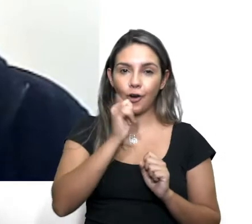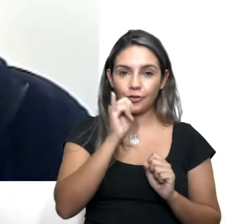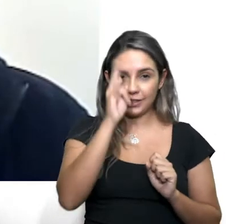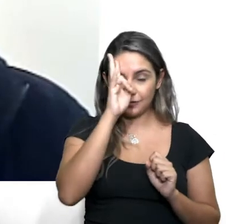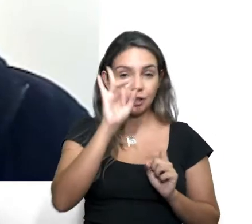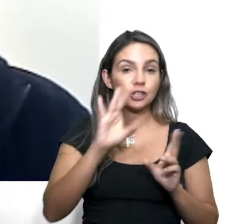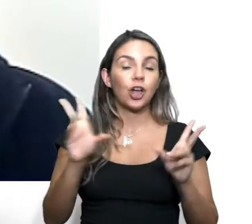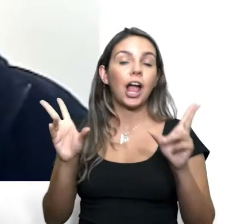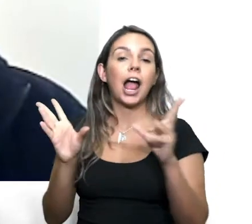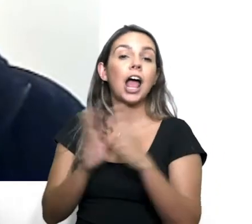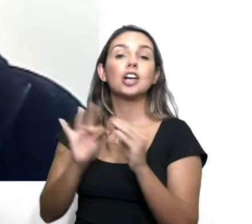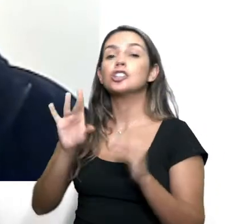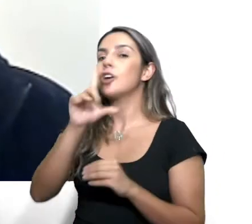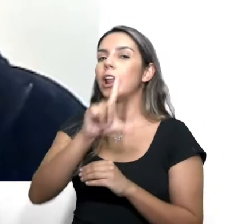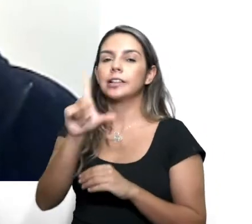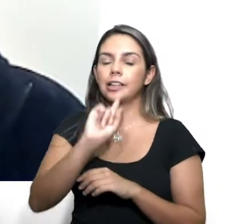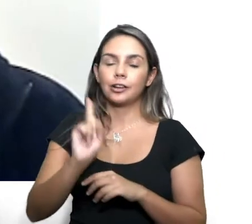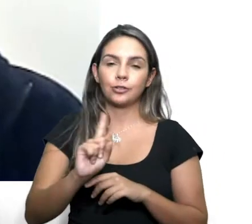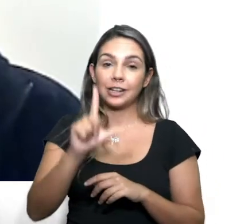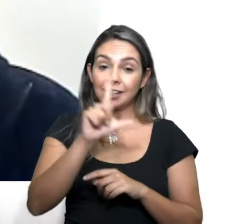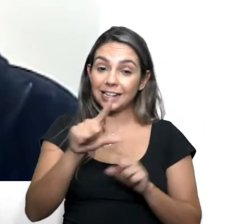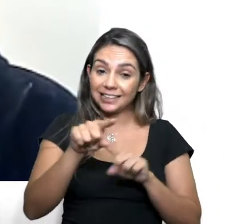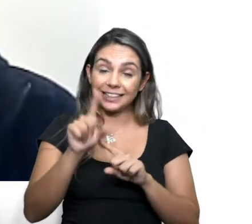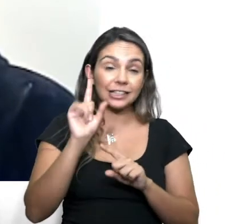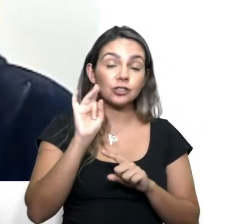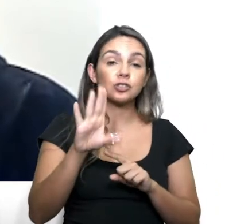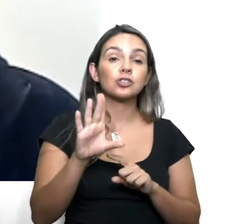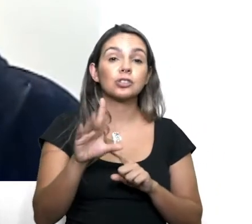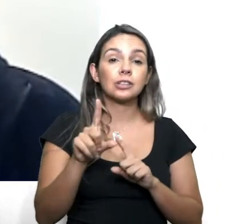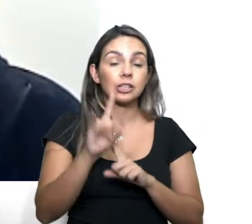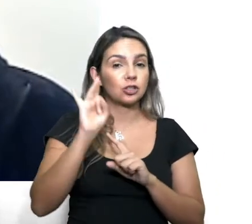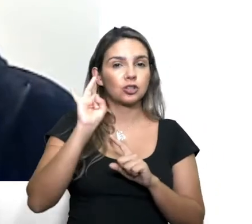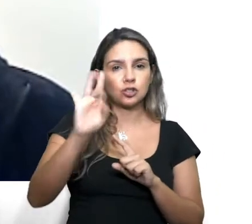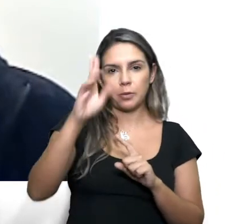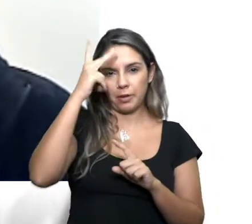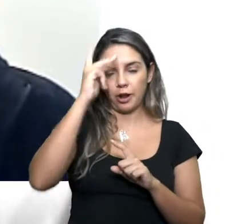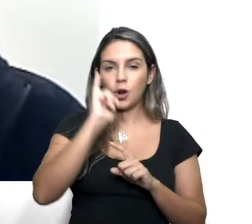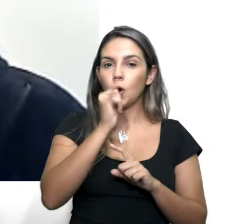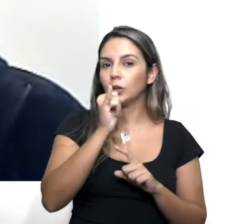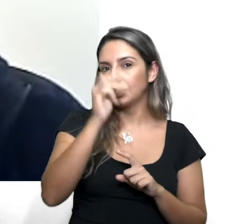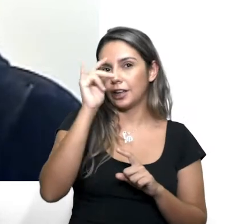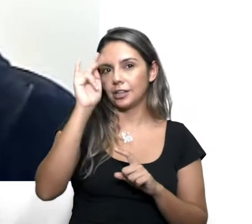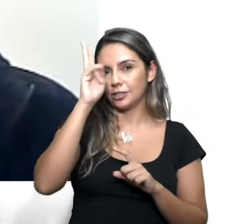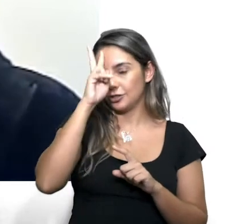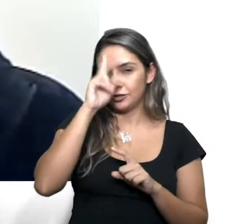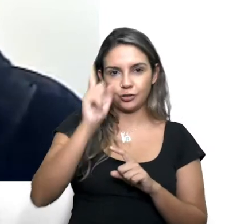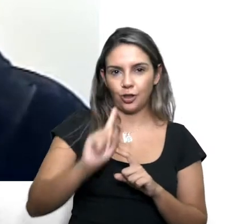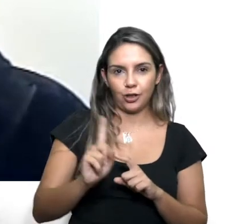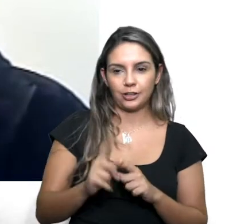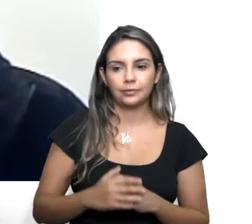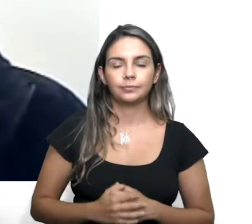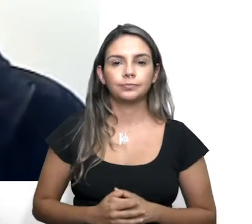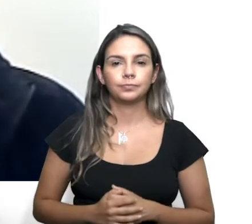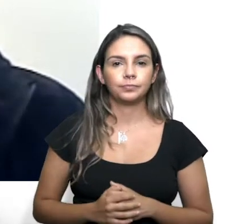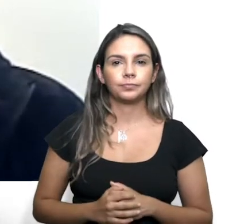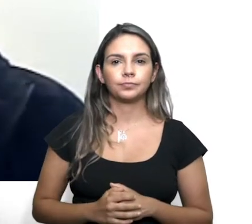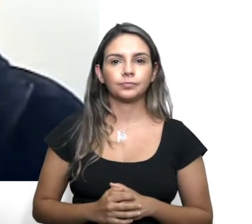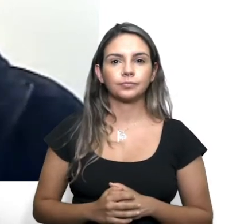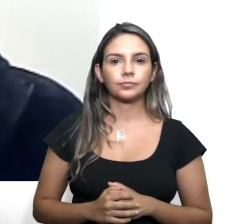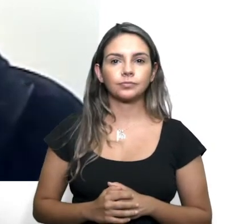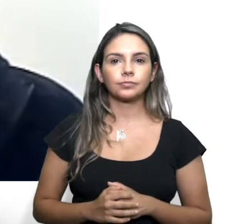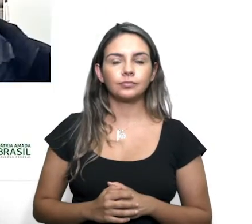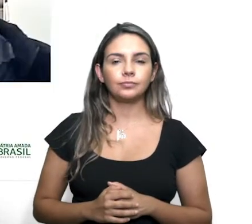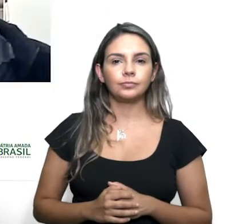histórias maravilhosas. A literatura não é apenas para contar histórias, não pode ser. É engraçado, você está fazendo uma